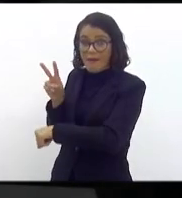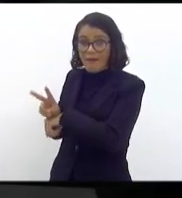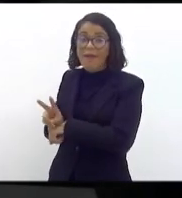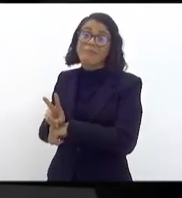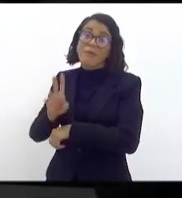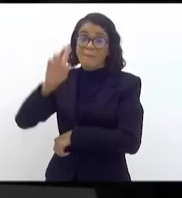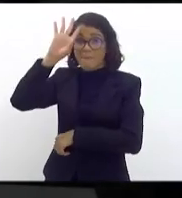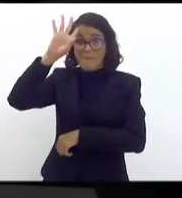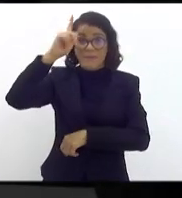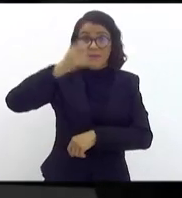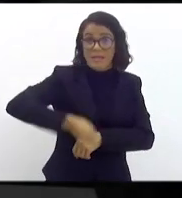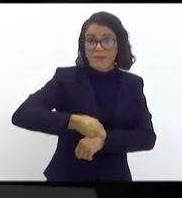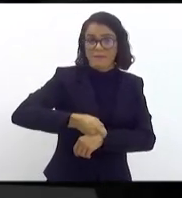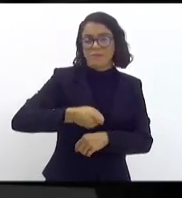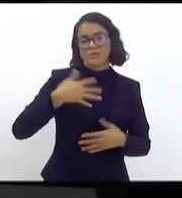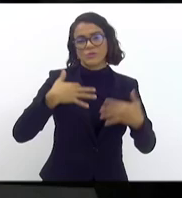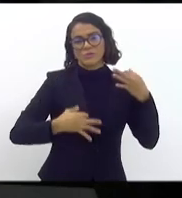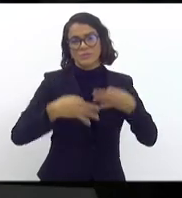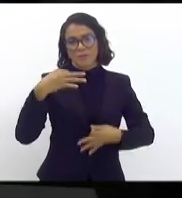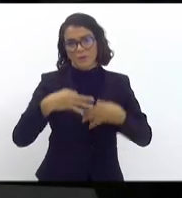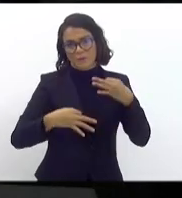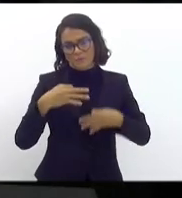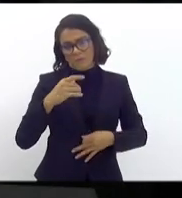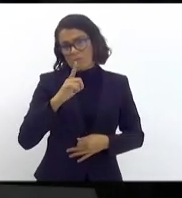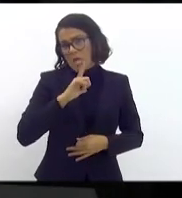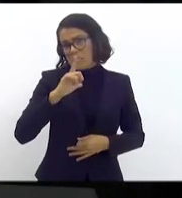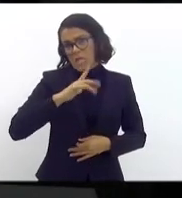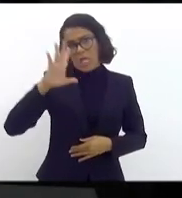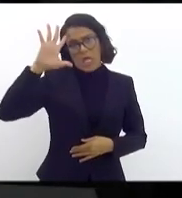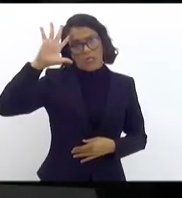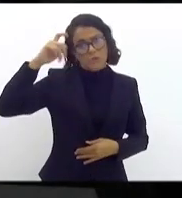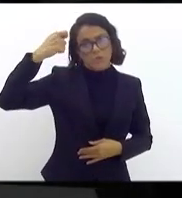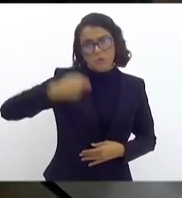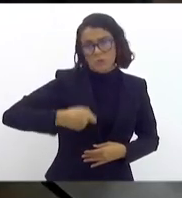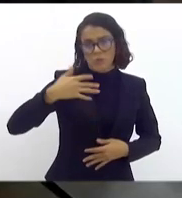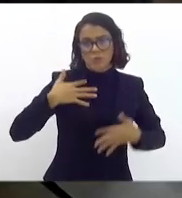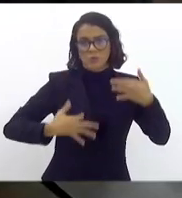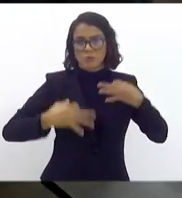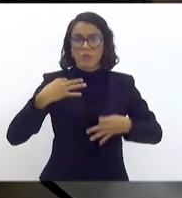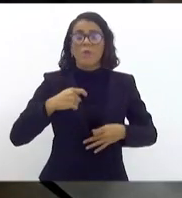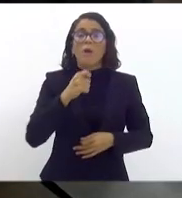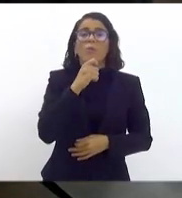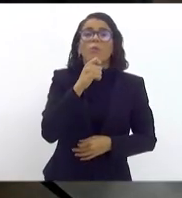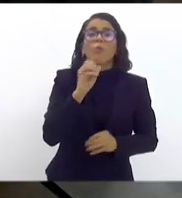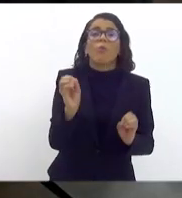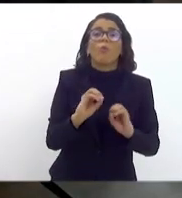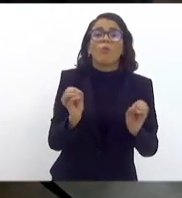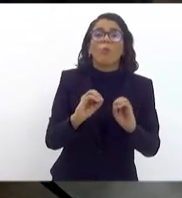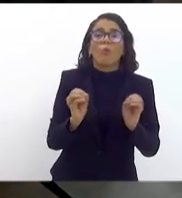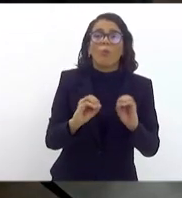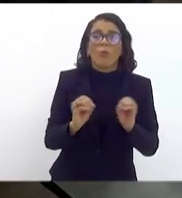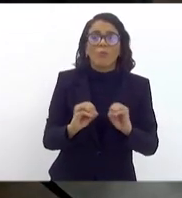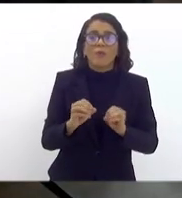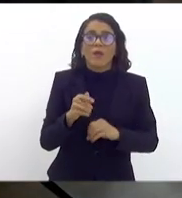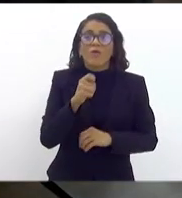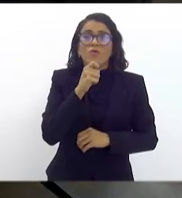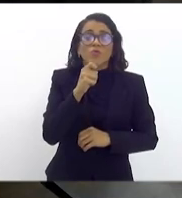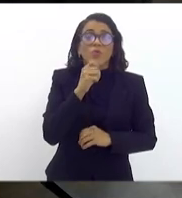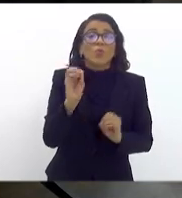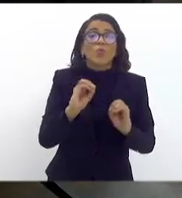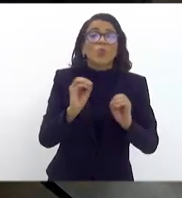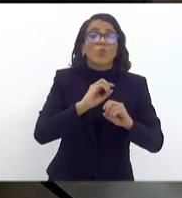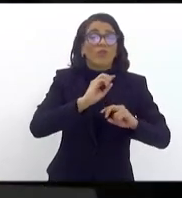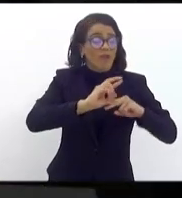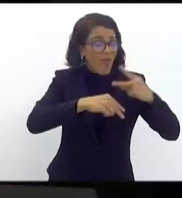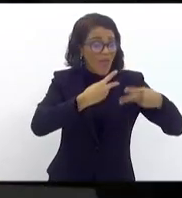determinação judicial. Mas, ora, está ajuizado, está sub judice. Se não tiver nenhuma lide, foi um conflito negativo, não tiver